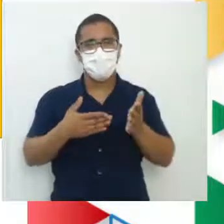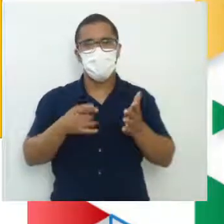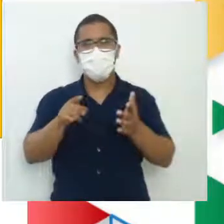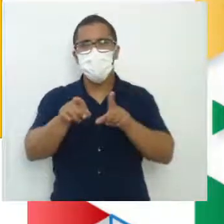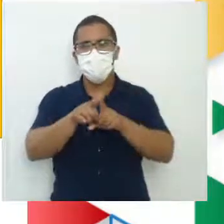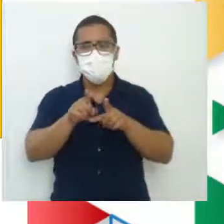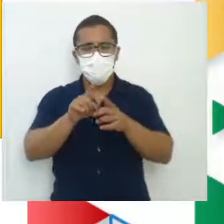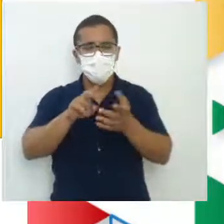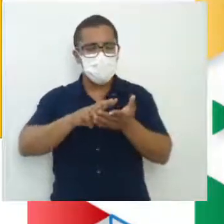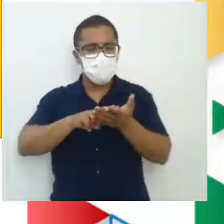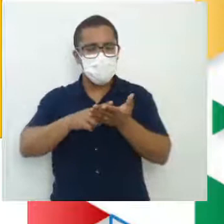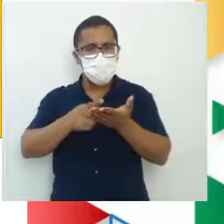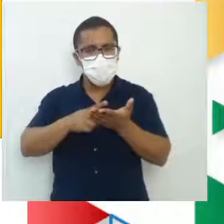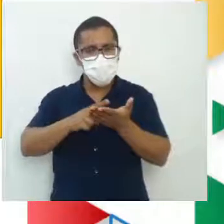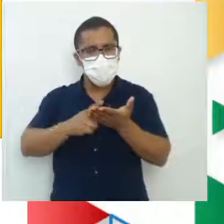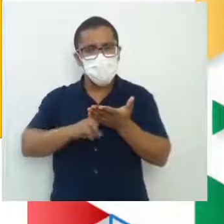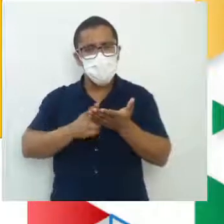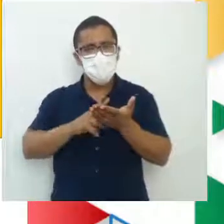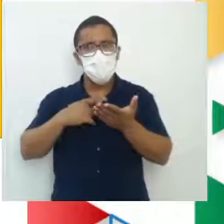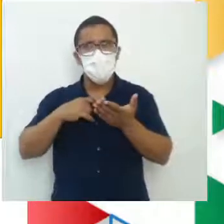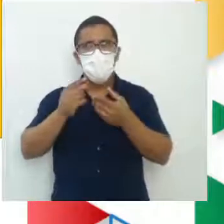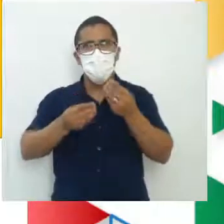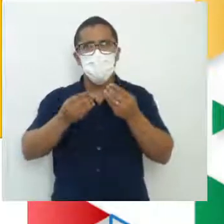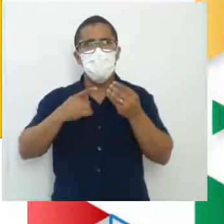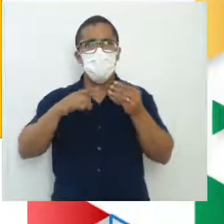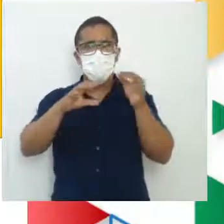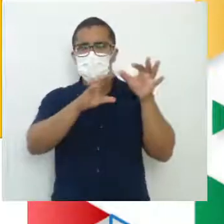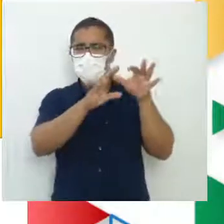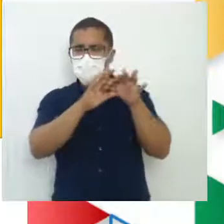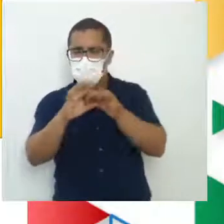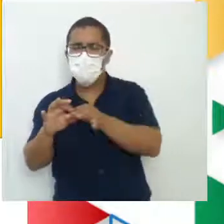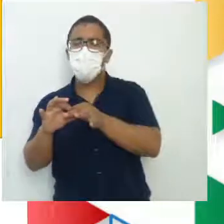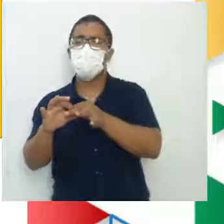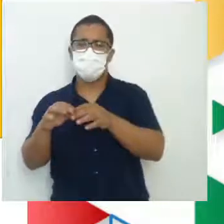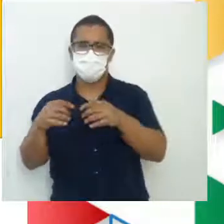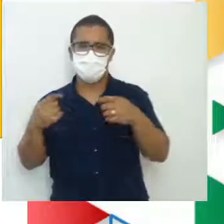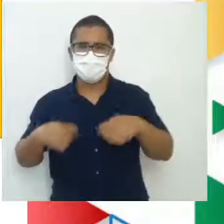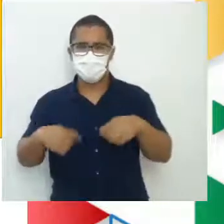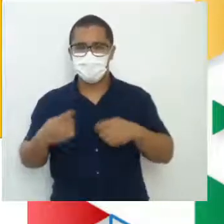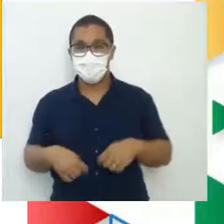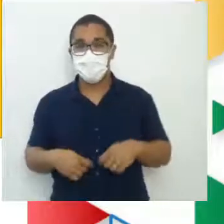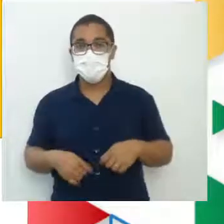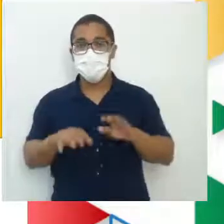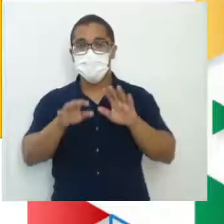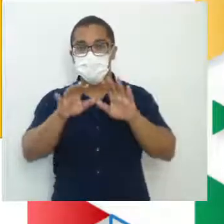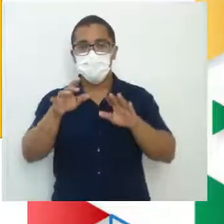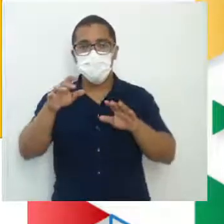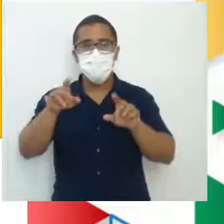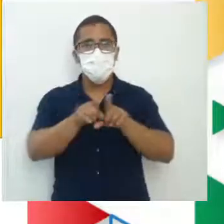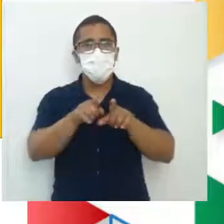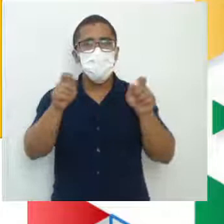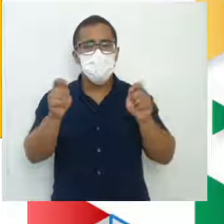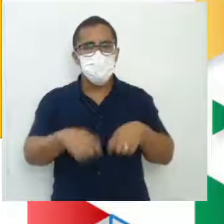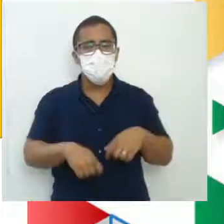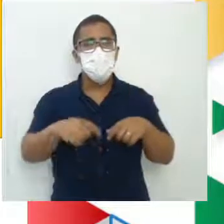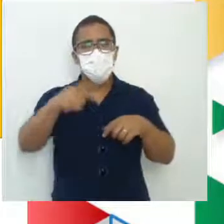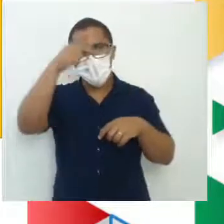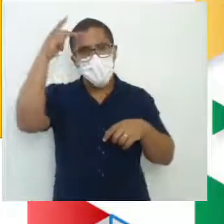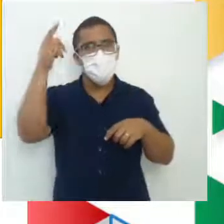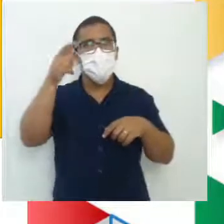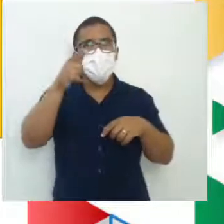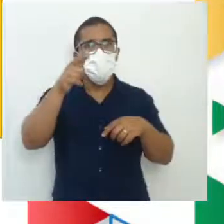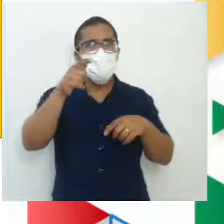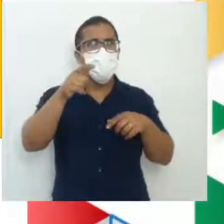visões em termos coerentes e racionais. Podia ver e conversar com seres de outras